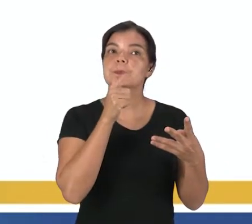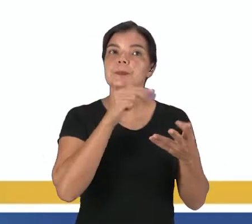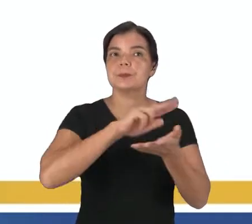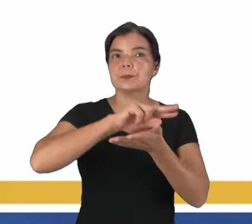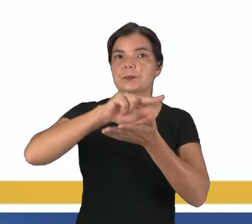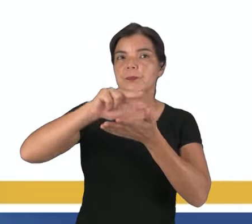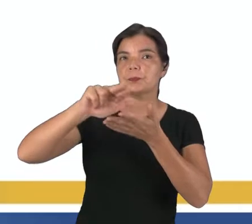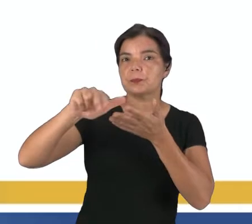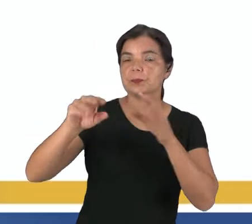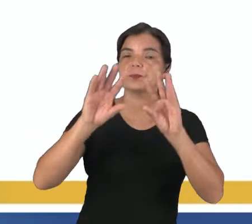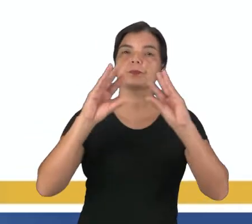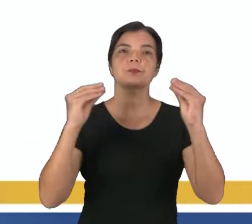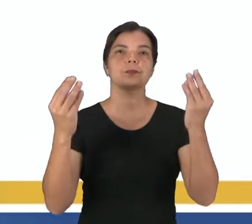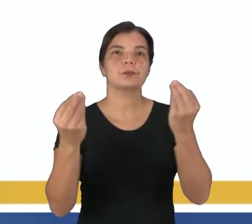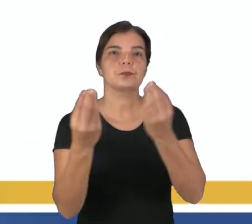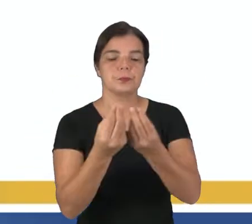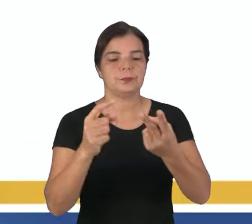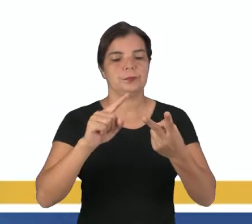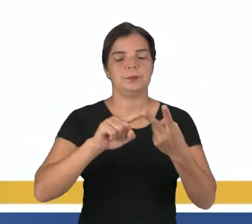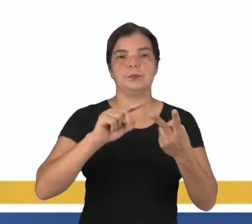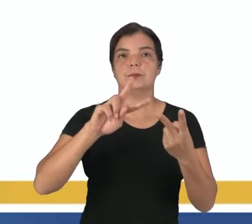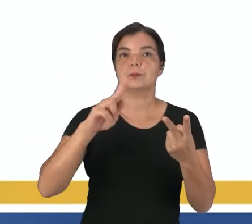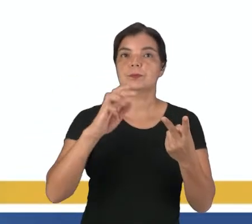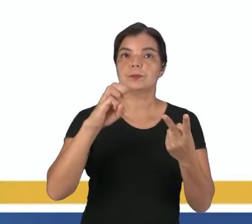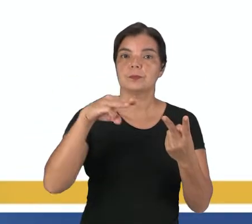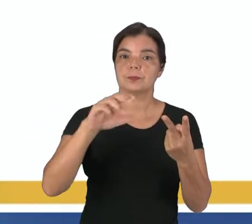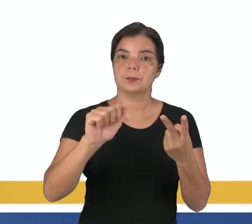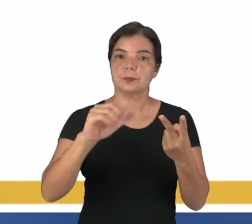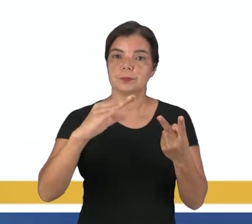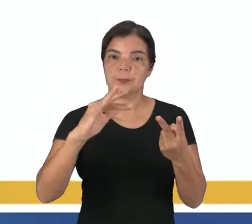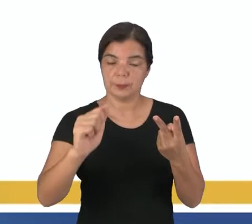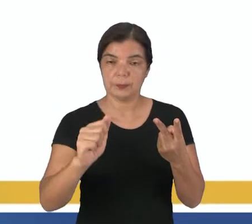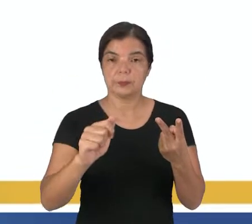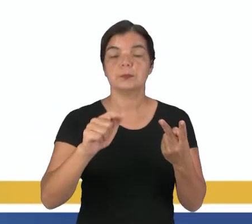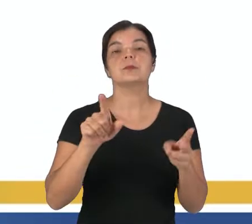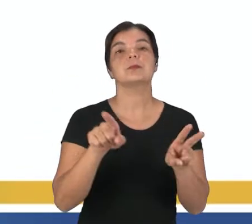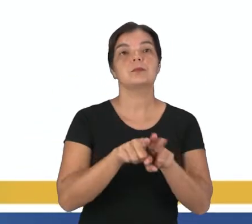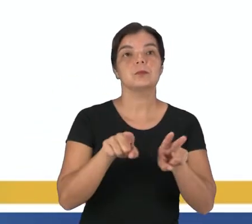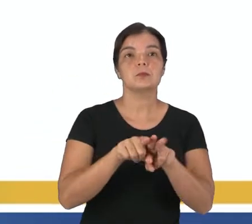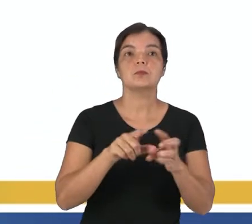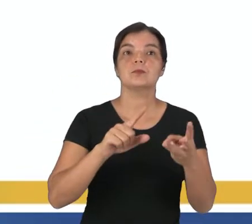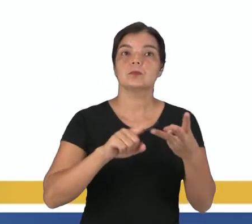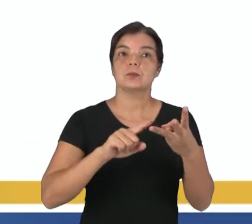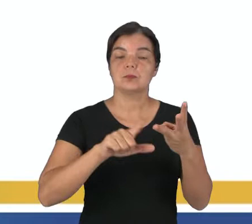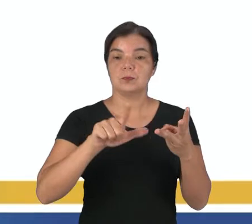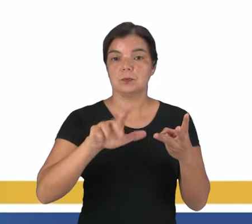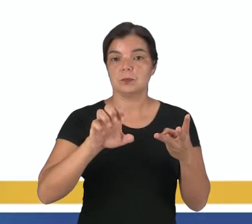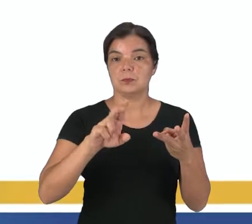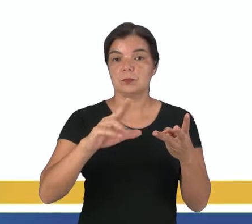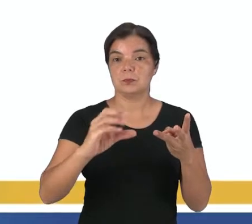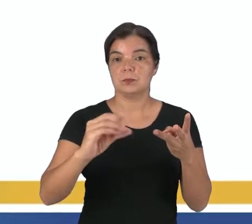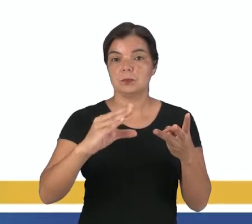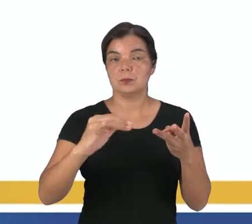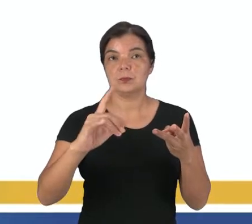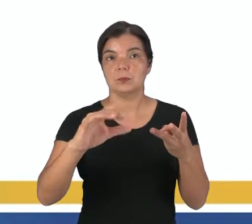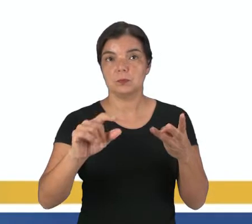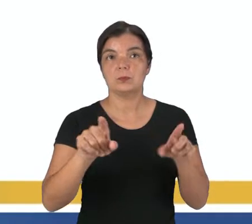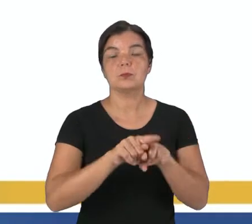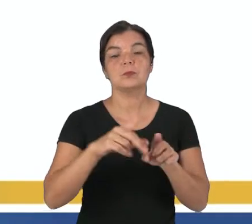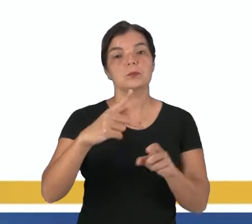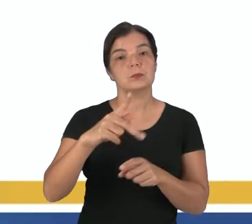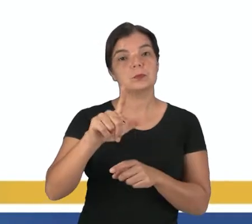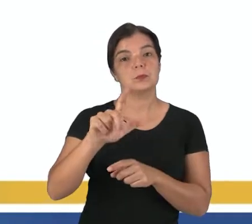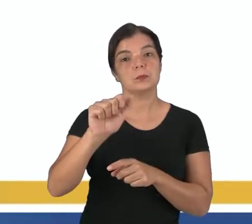contém várias substâncias, as hemácias, que são os glóbulos vermelhos, os leucócitos, que são os glóbulos brancos, e